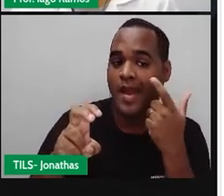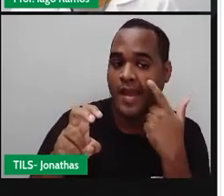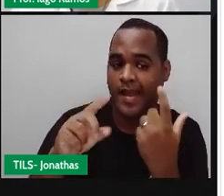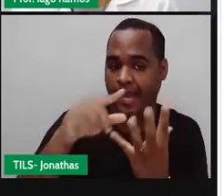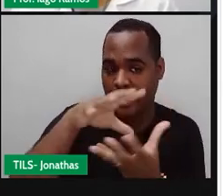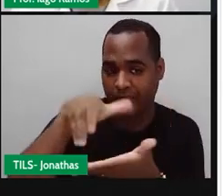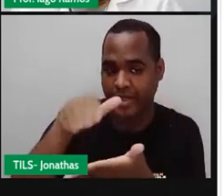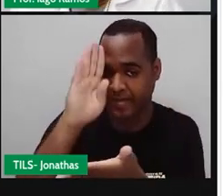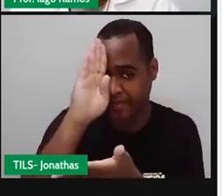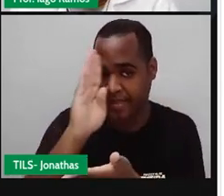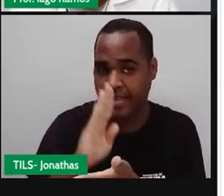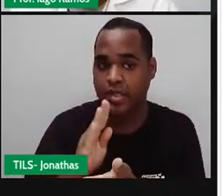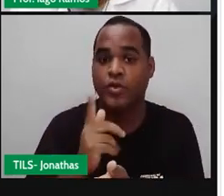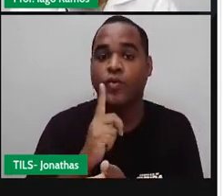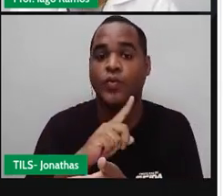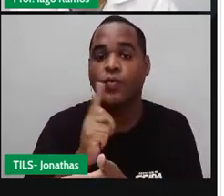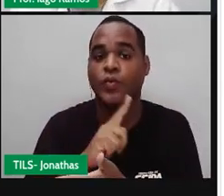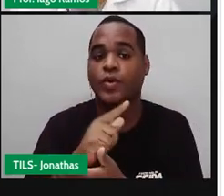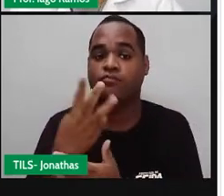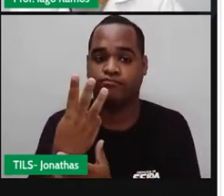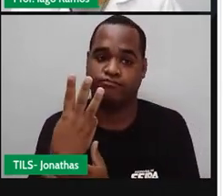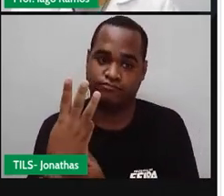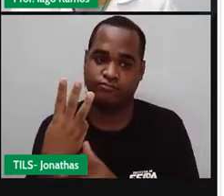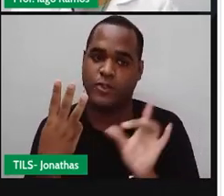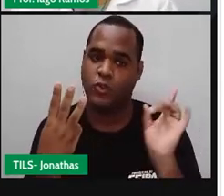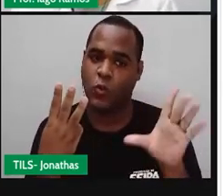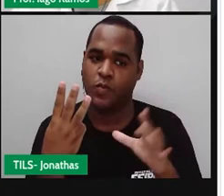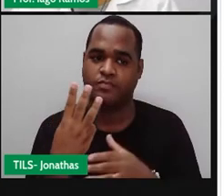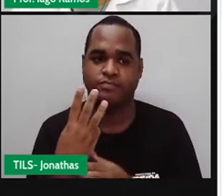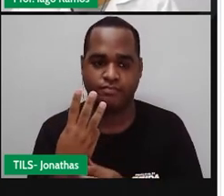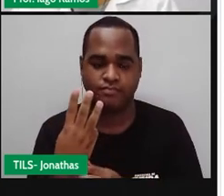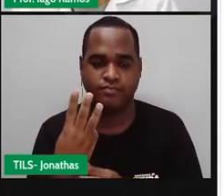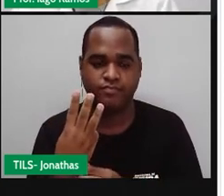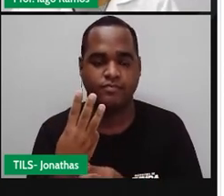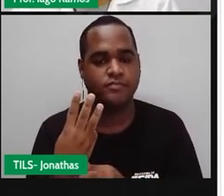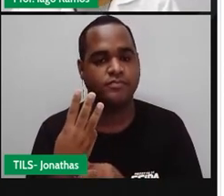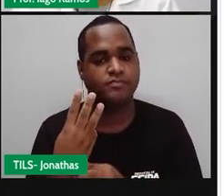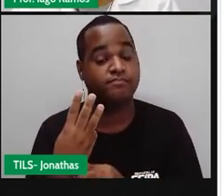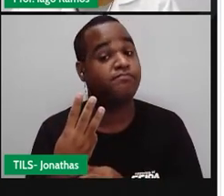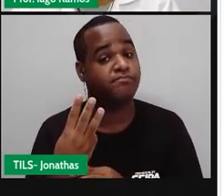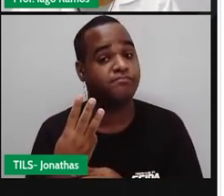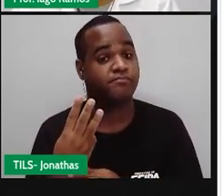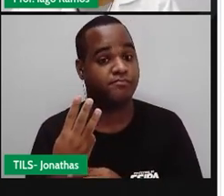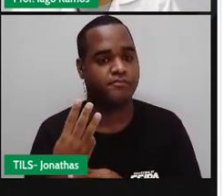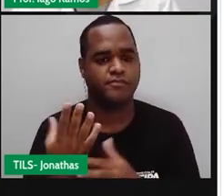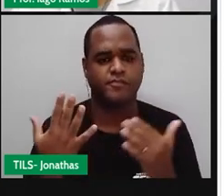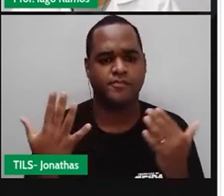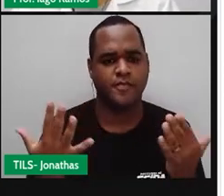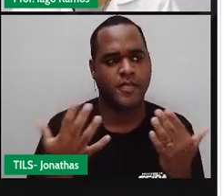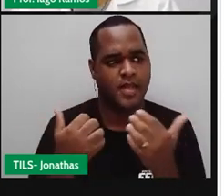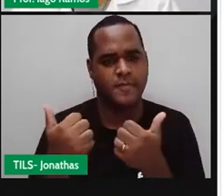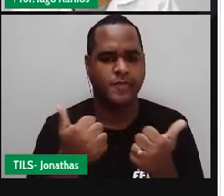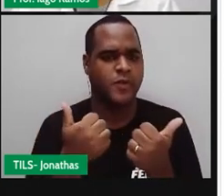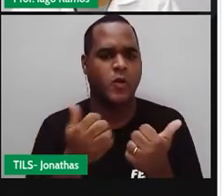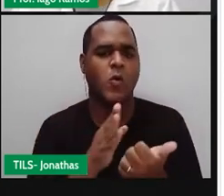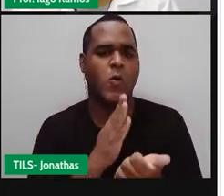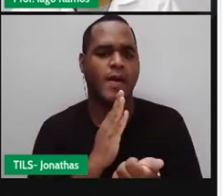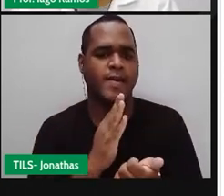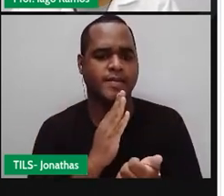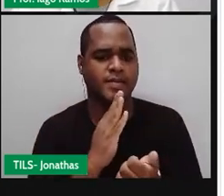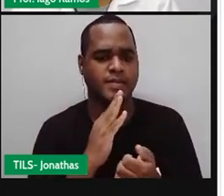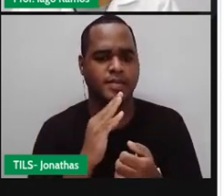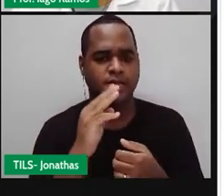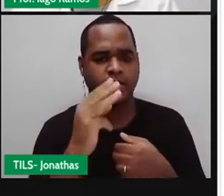nossa seleção ganhou 3 tá bom será que você conhece essa